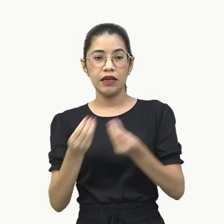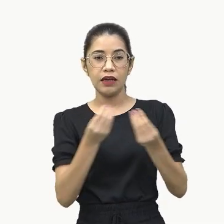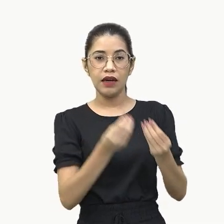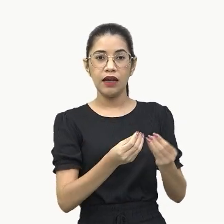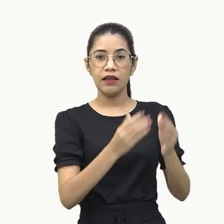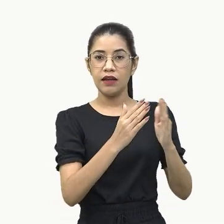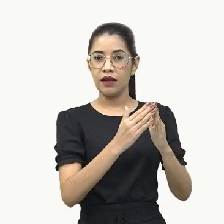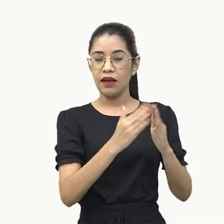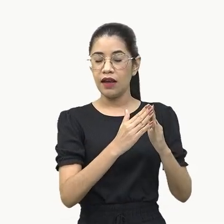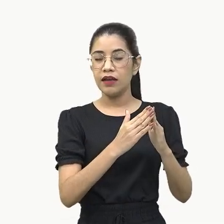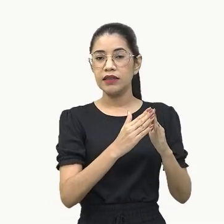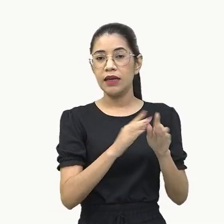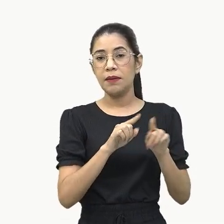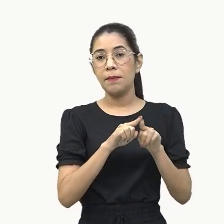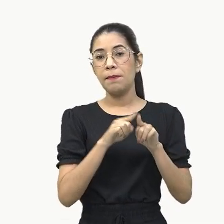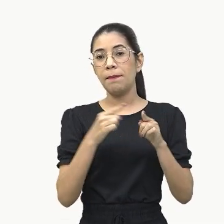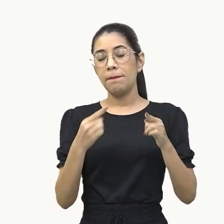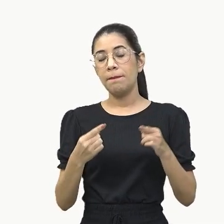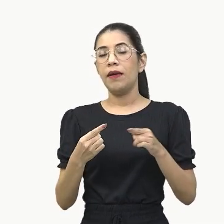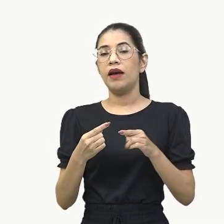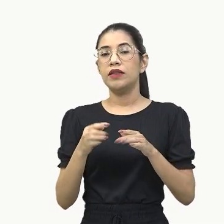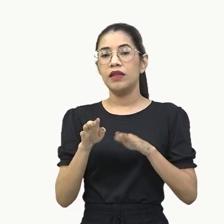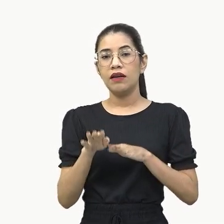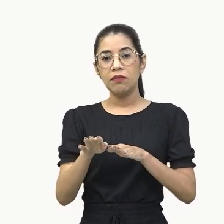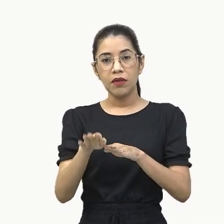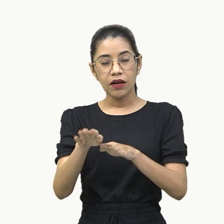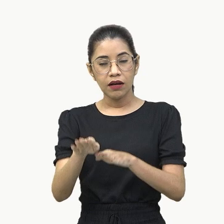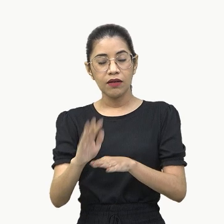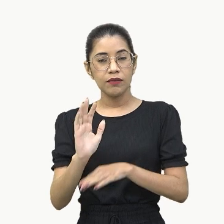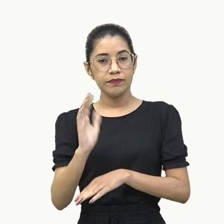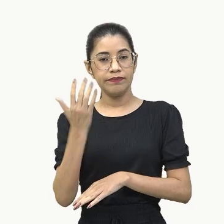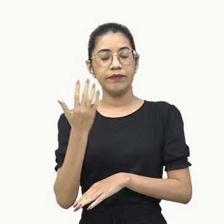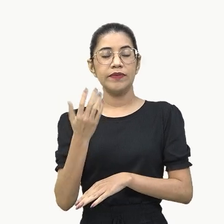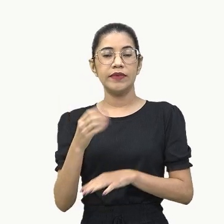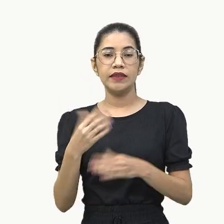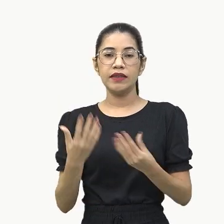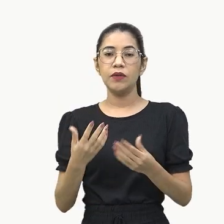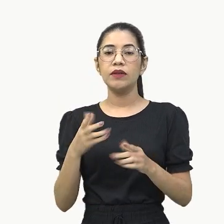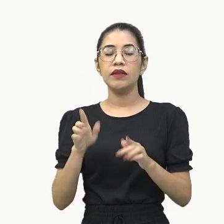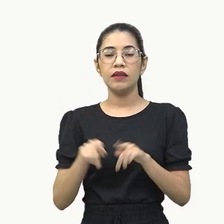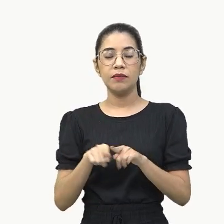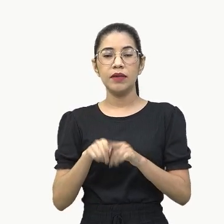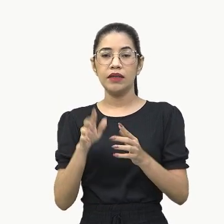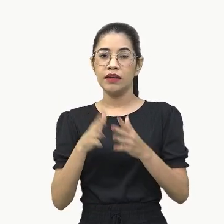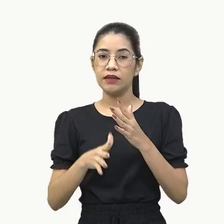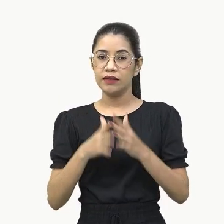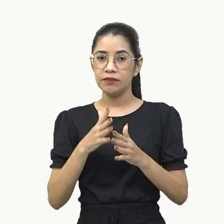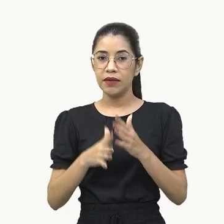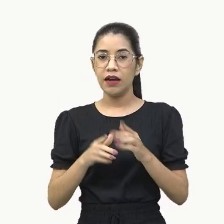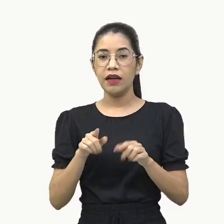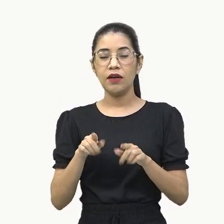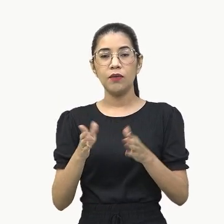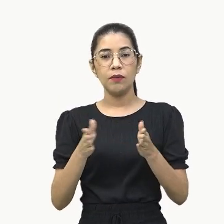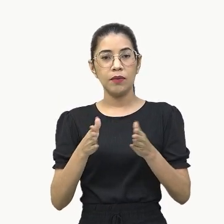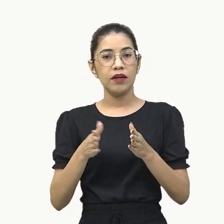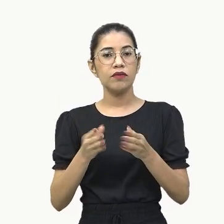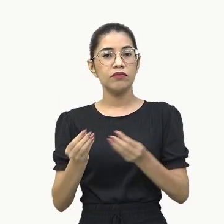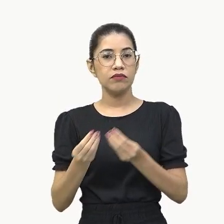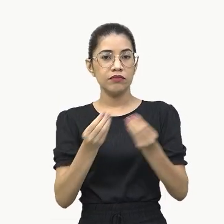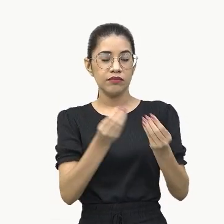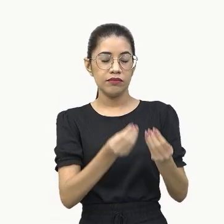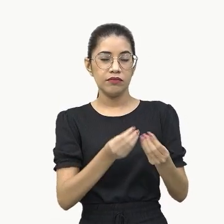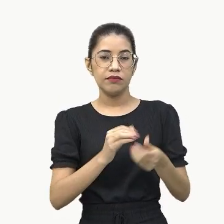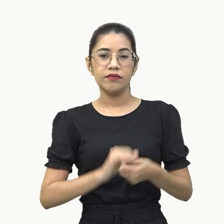empresa mas Por conta desses gestionamento isso também Acaba atrapalhando e temos aqui uma outra